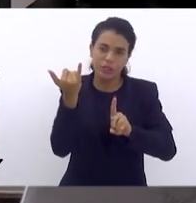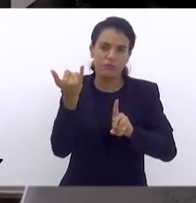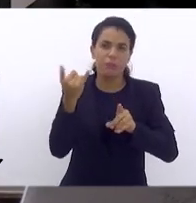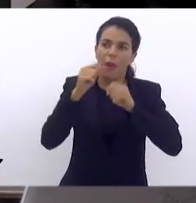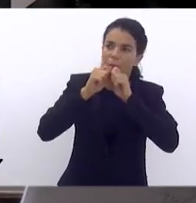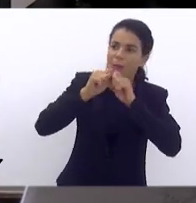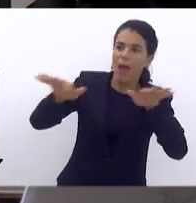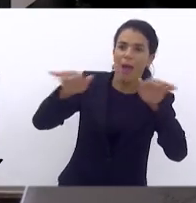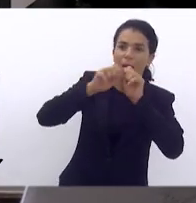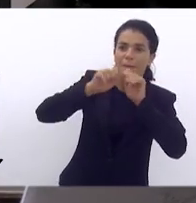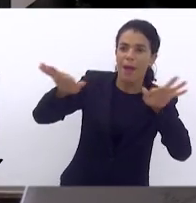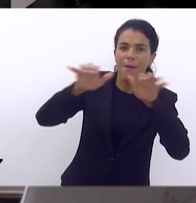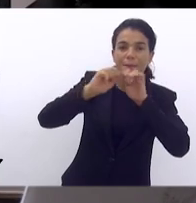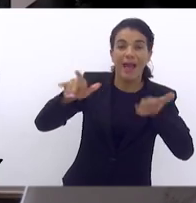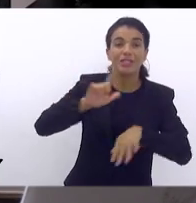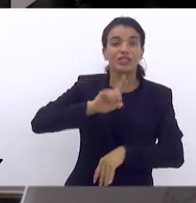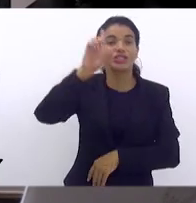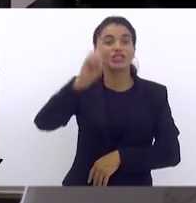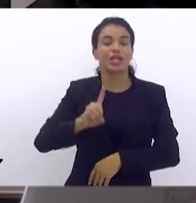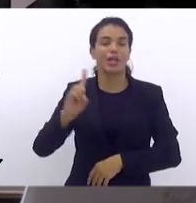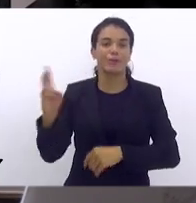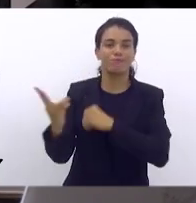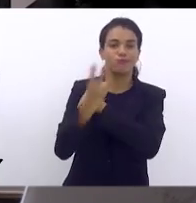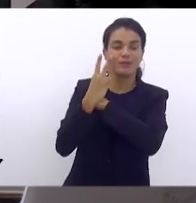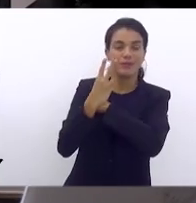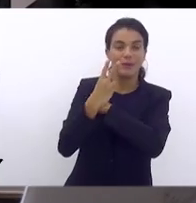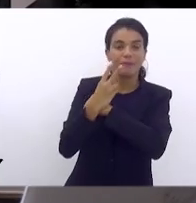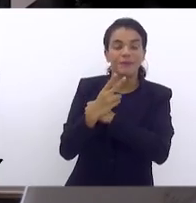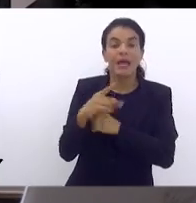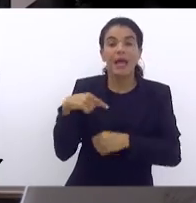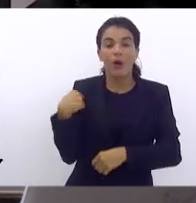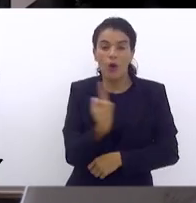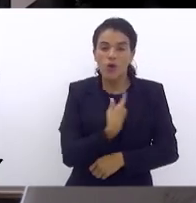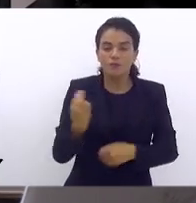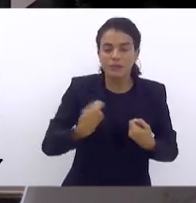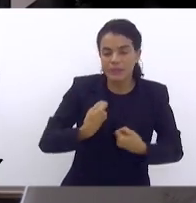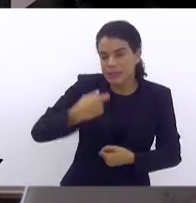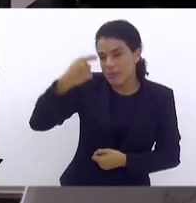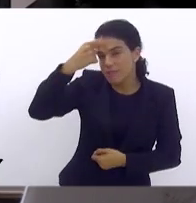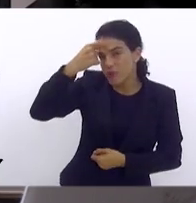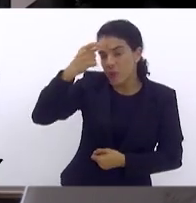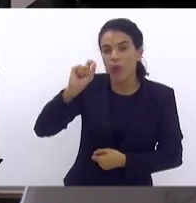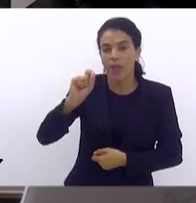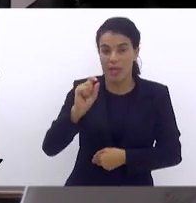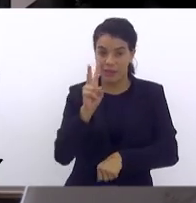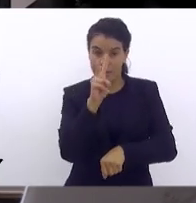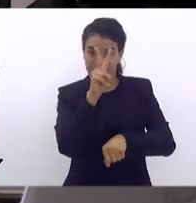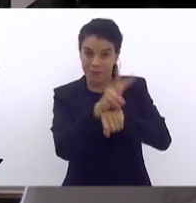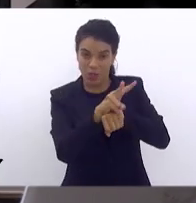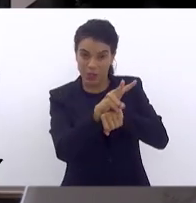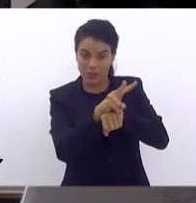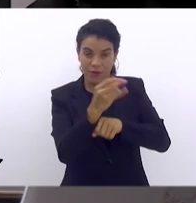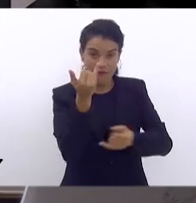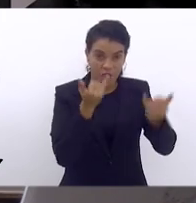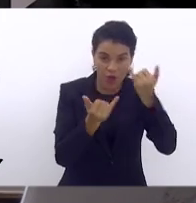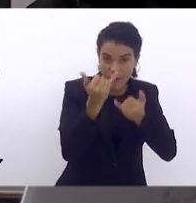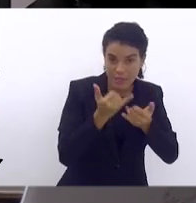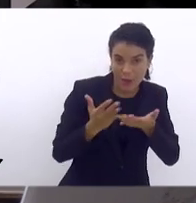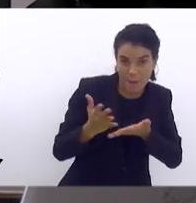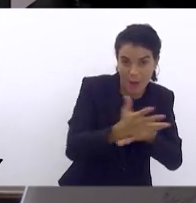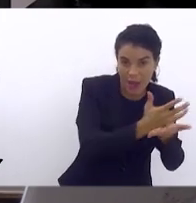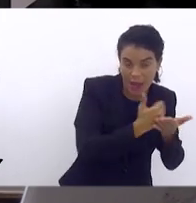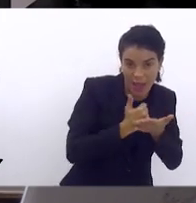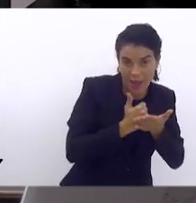divulgado porque assim ela teria o direito dela resguardo o que a gente precisa tem mente é que sim existe a proteção de dados pessoais